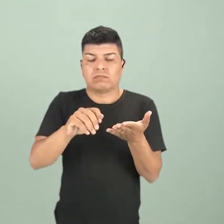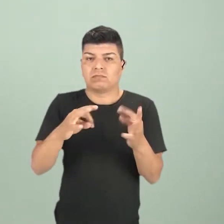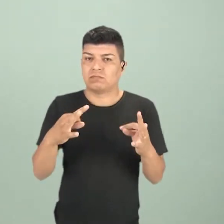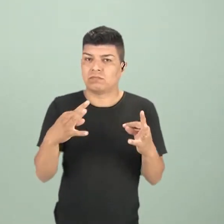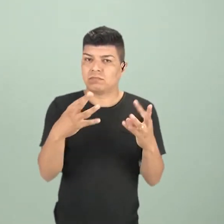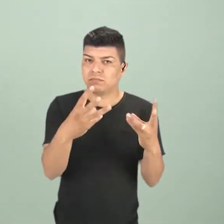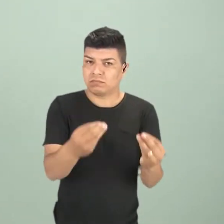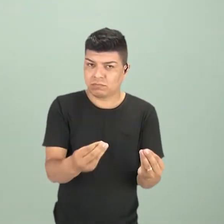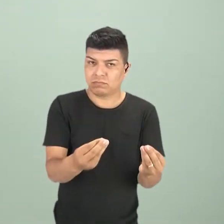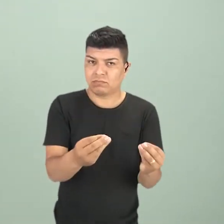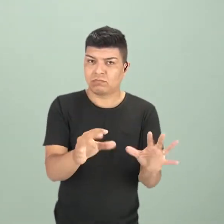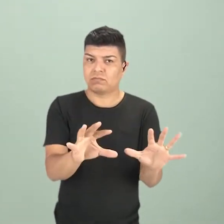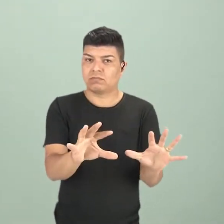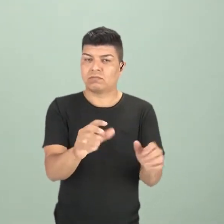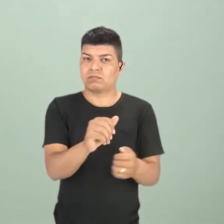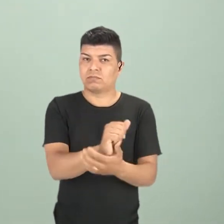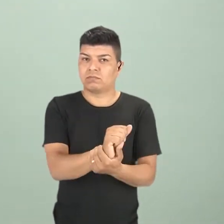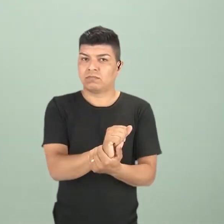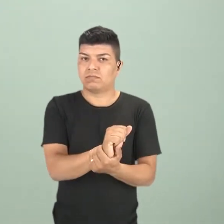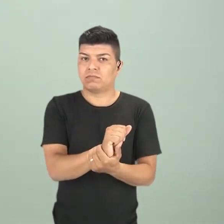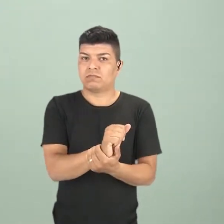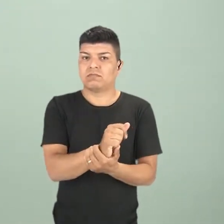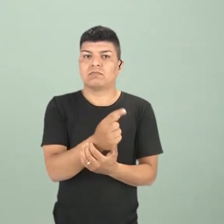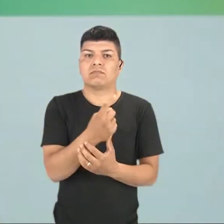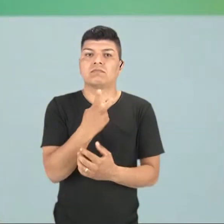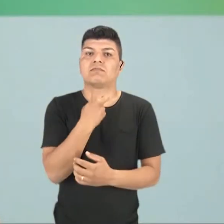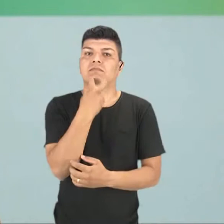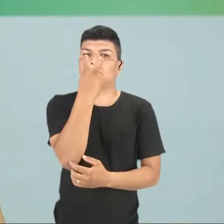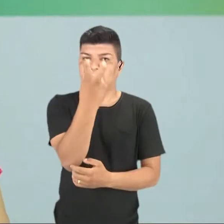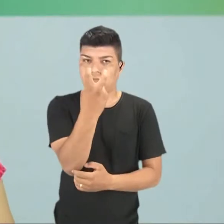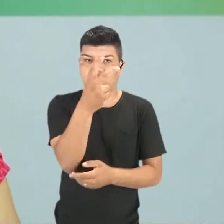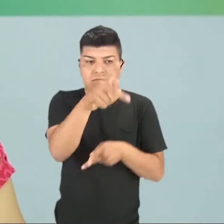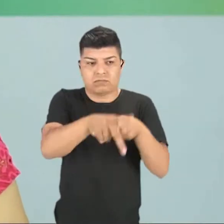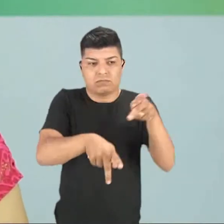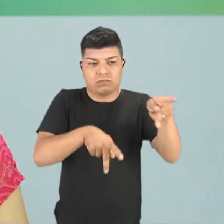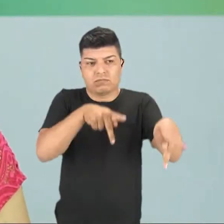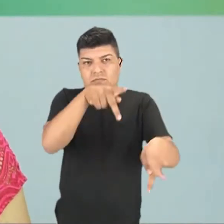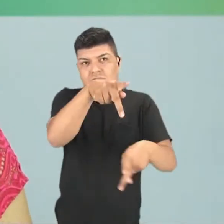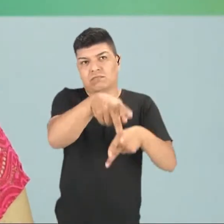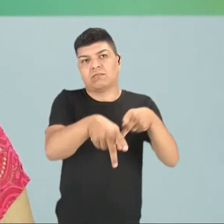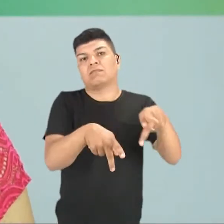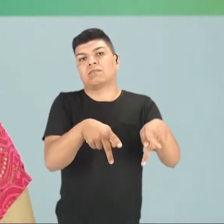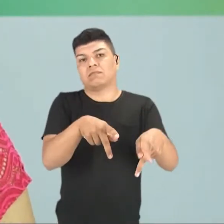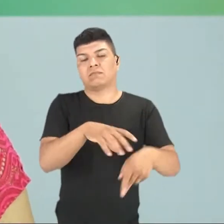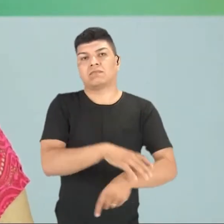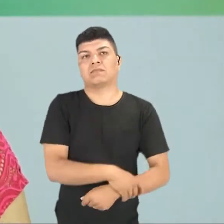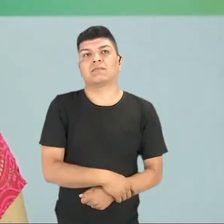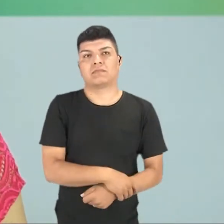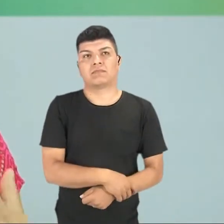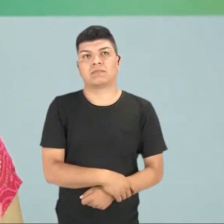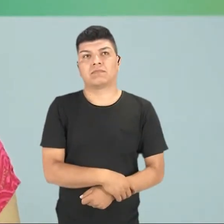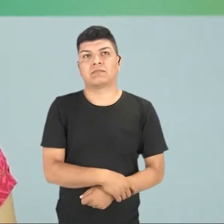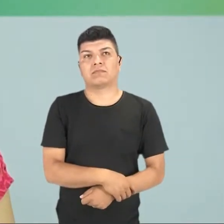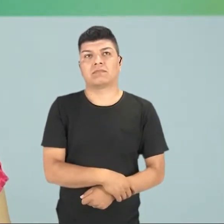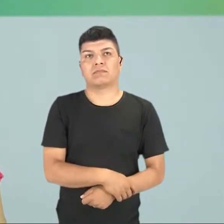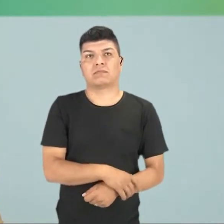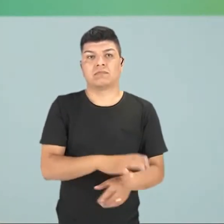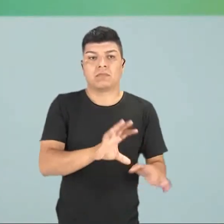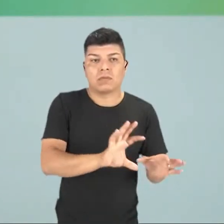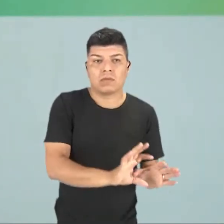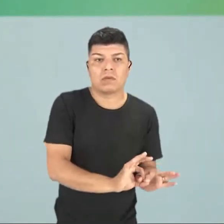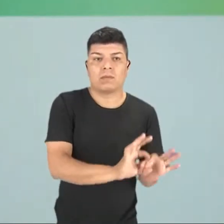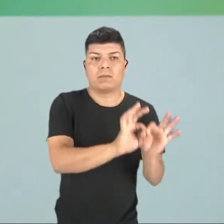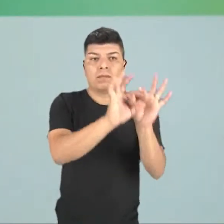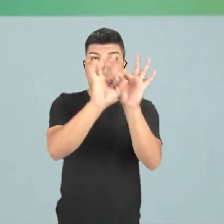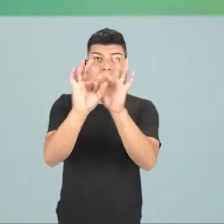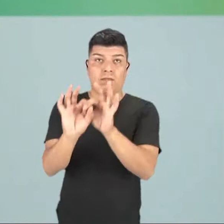dizer, como a voz do povo, tá? Então, esse é o contexto desse